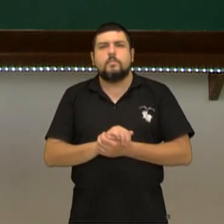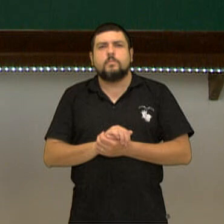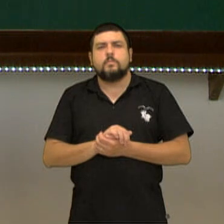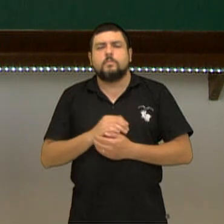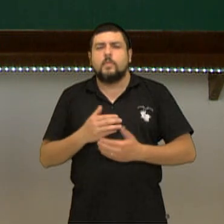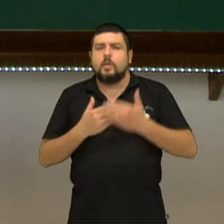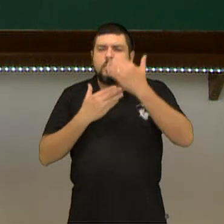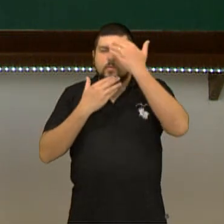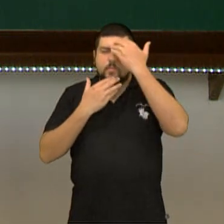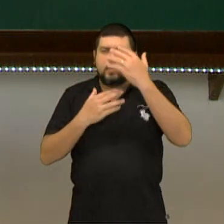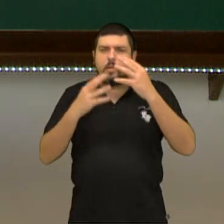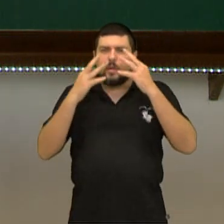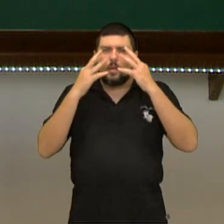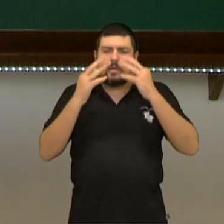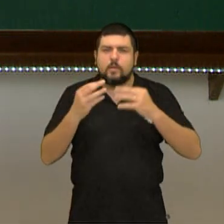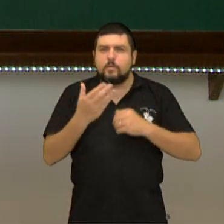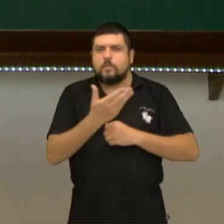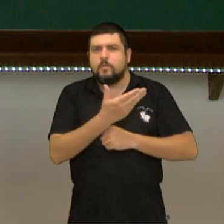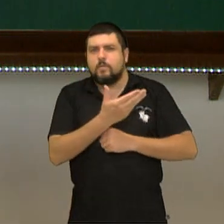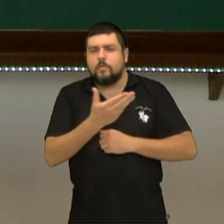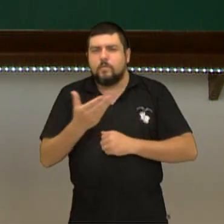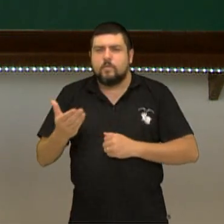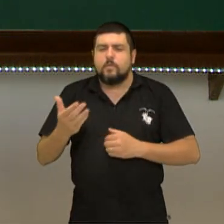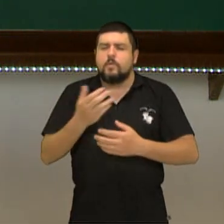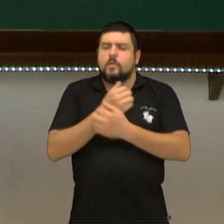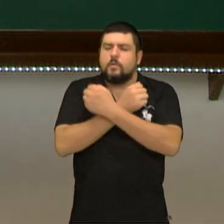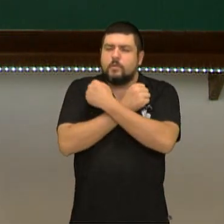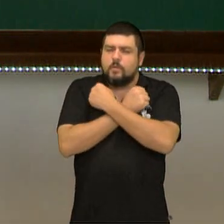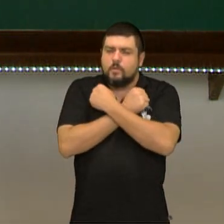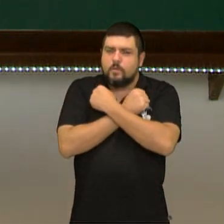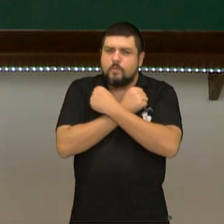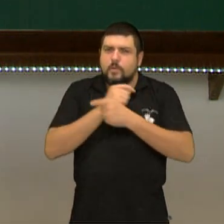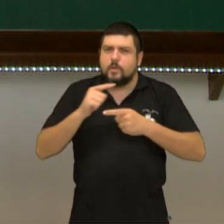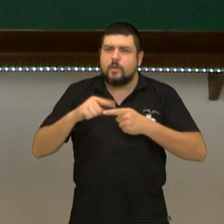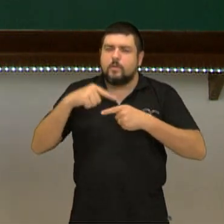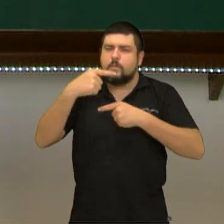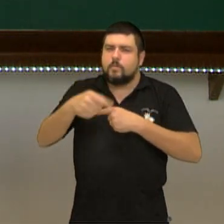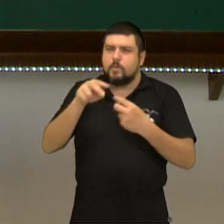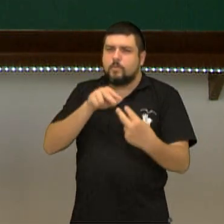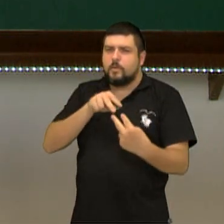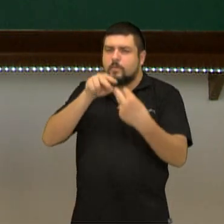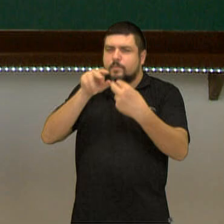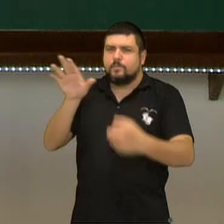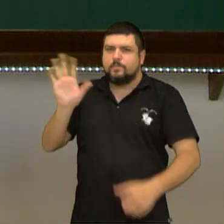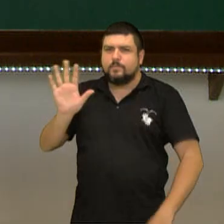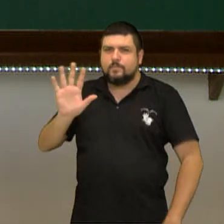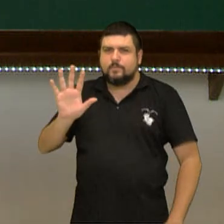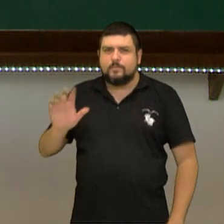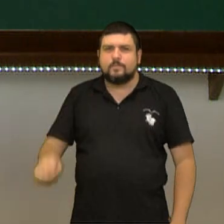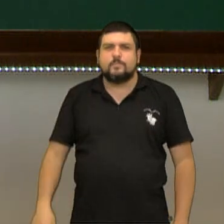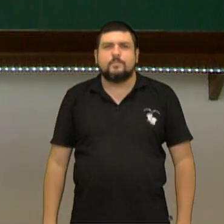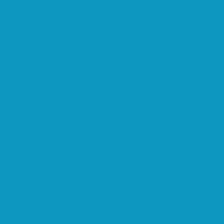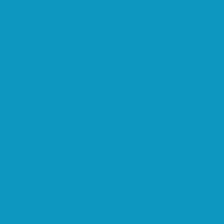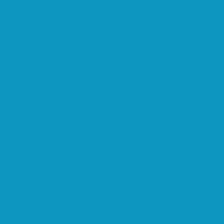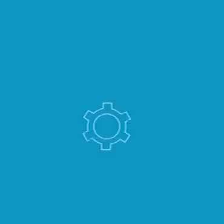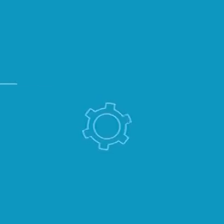atenção de vocês, desejo para vocês aí um grande abraço, até uma próxima oportunidade aí, pessoal. Fiquem bem.